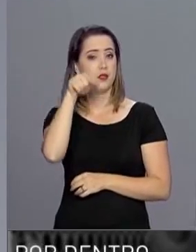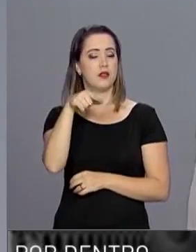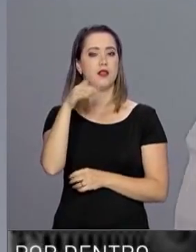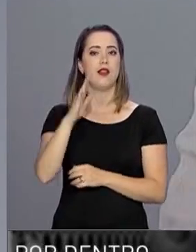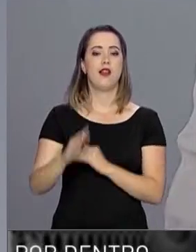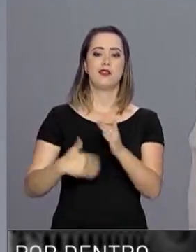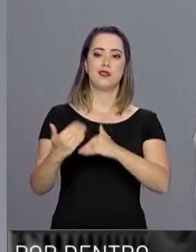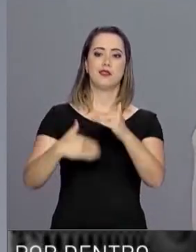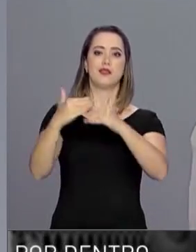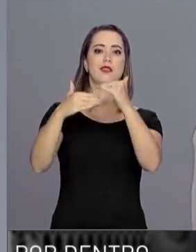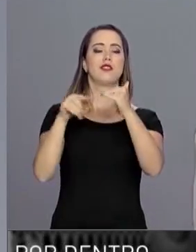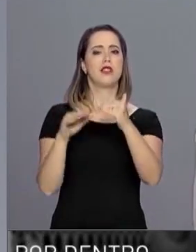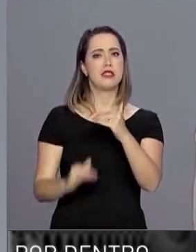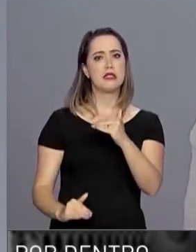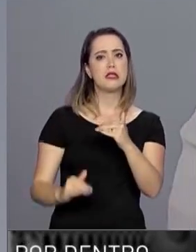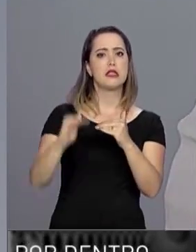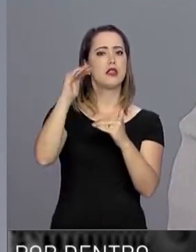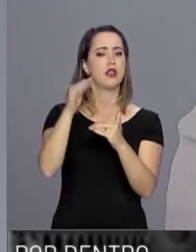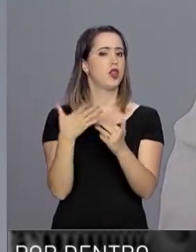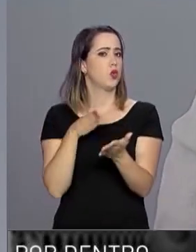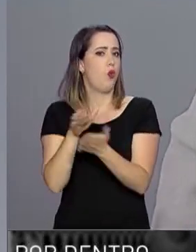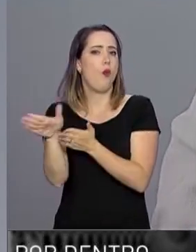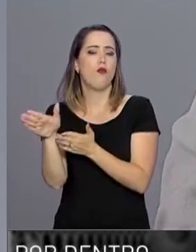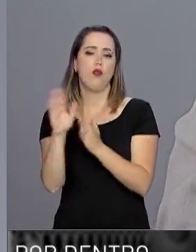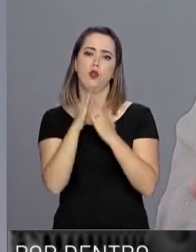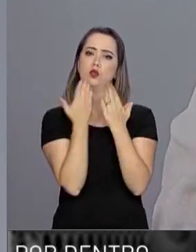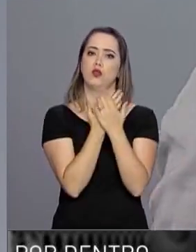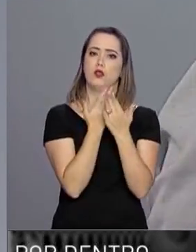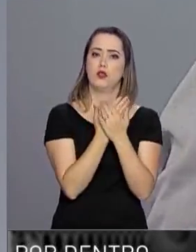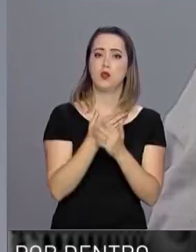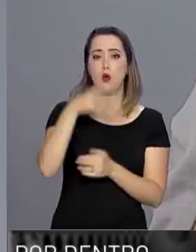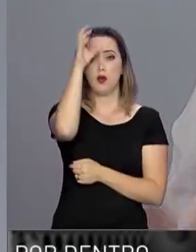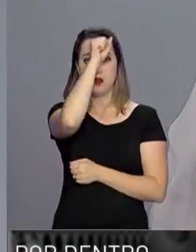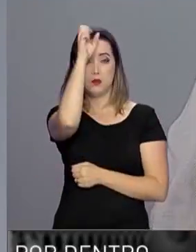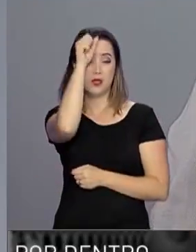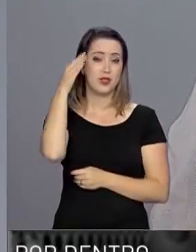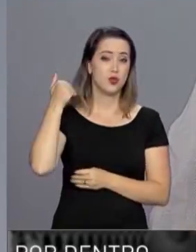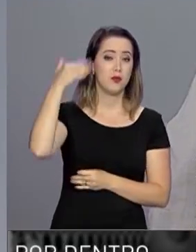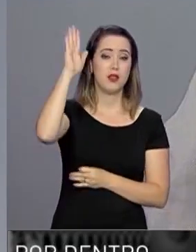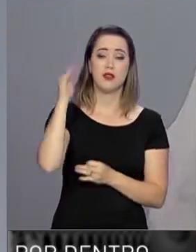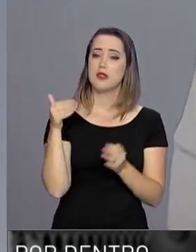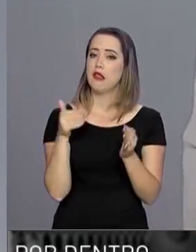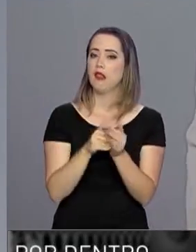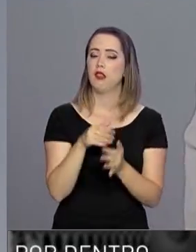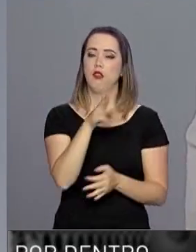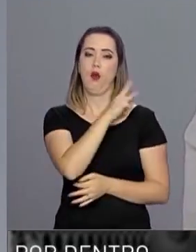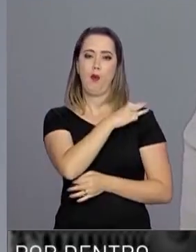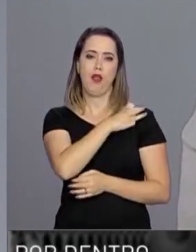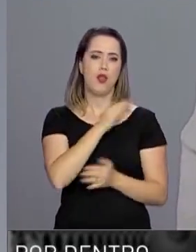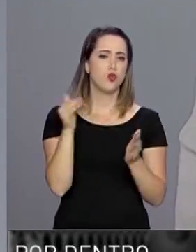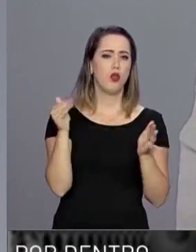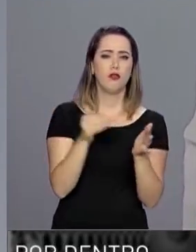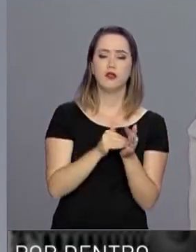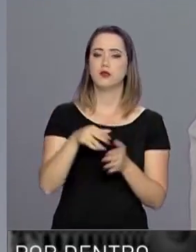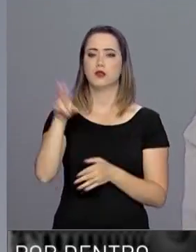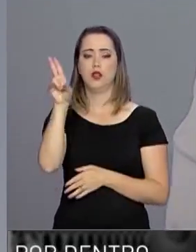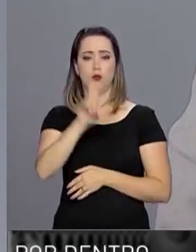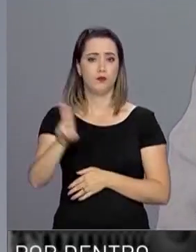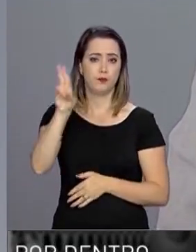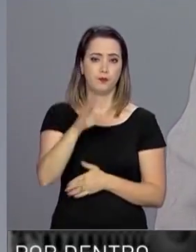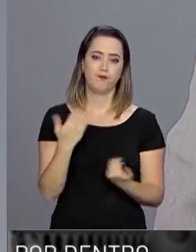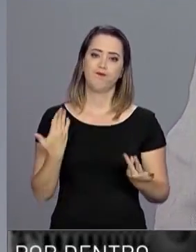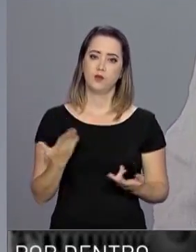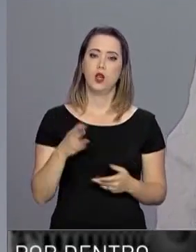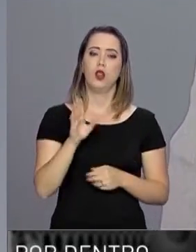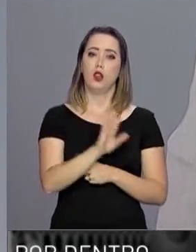abandonam a escola, aprendem muito mais, trazendo qualidade até o ensino médio, até a universidade. Então, a educação básica é um impacto para tudo